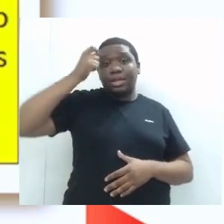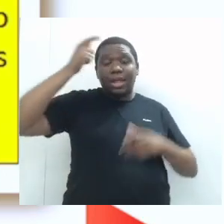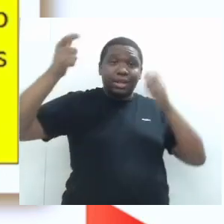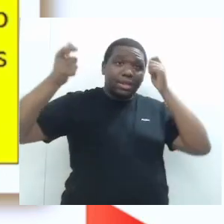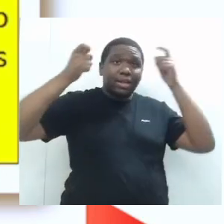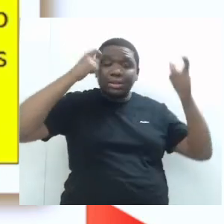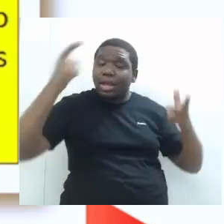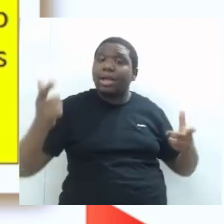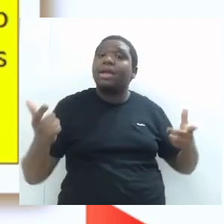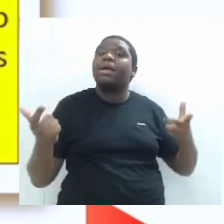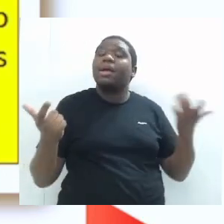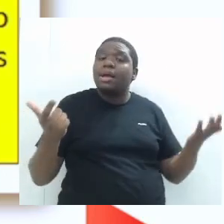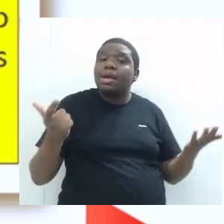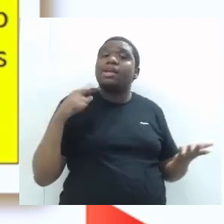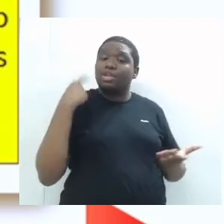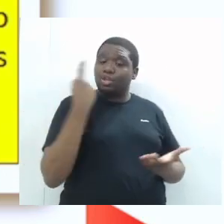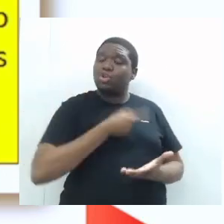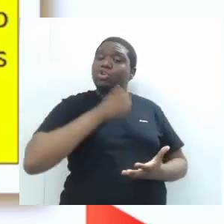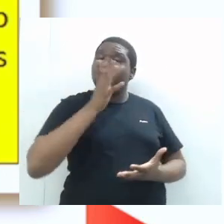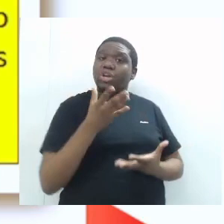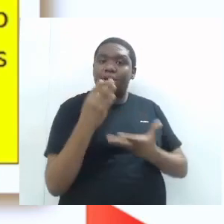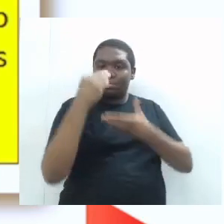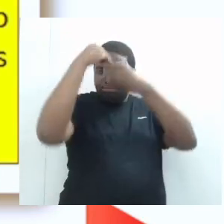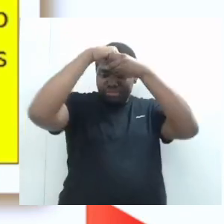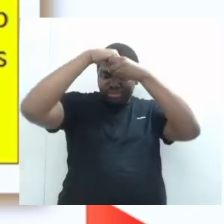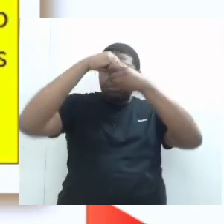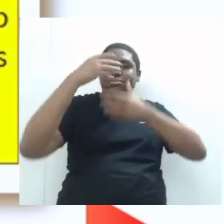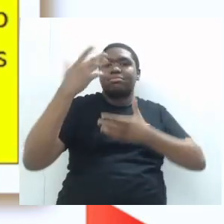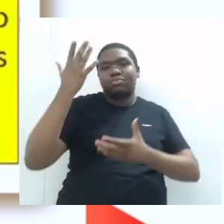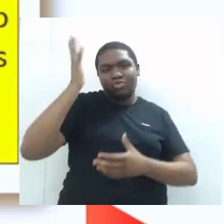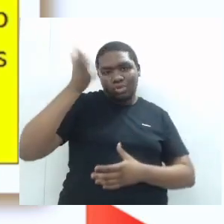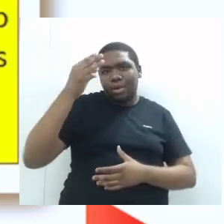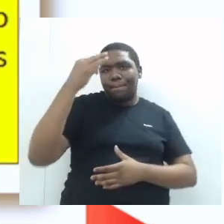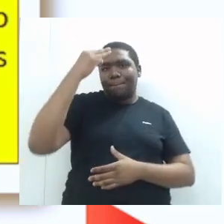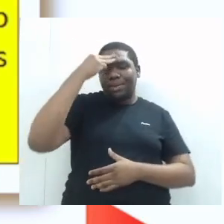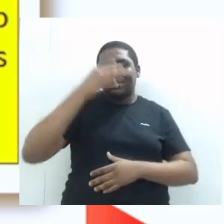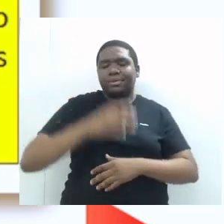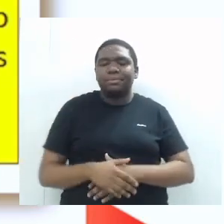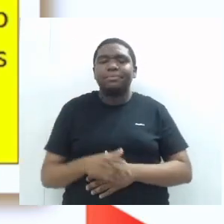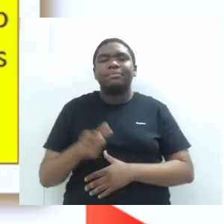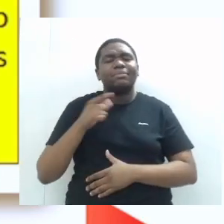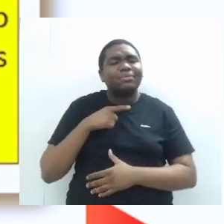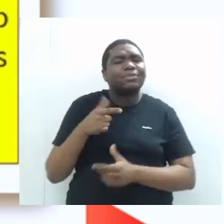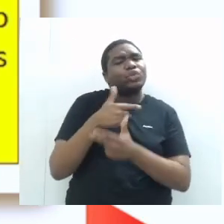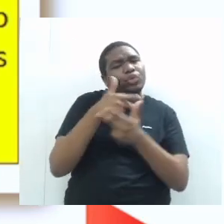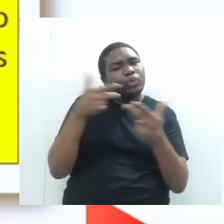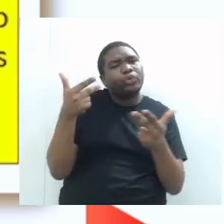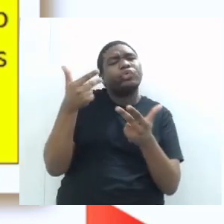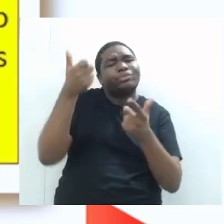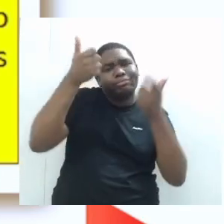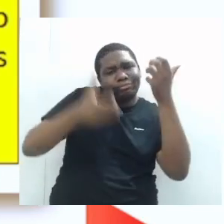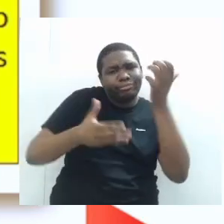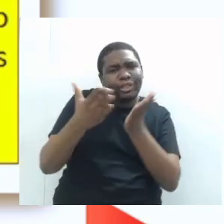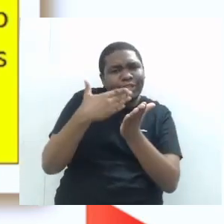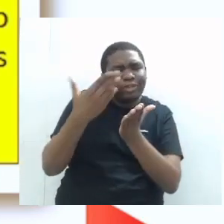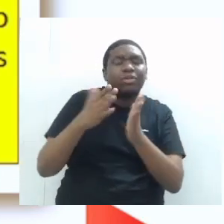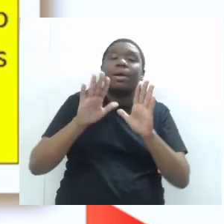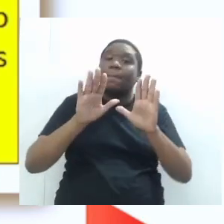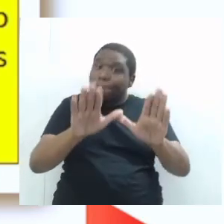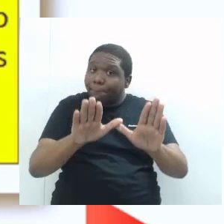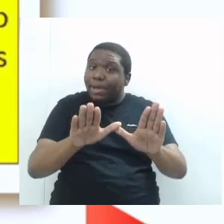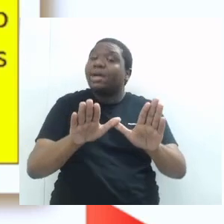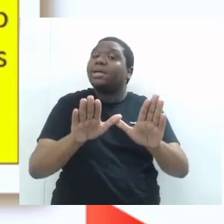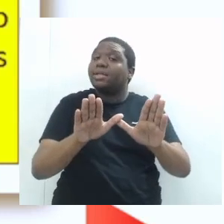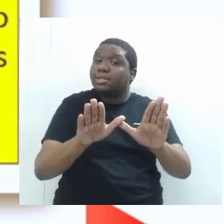ou seja, nós já nascemos com elas, em várias de suas obras, mas as passagens mais